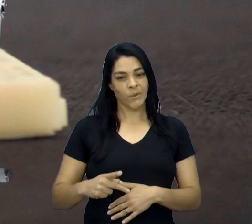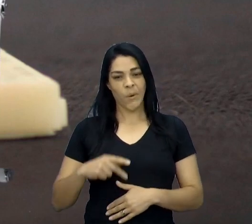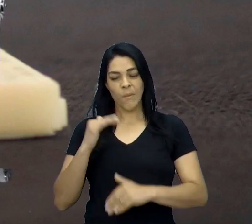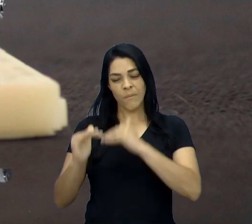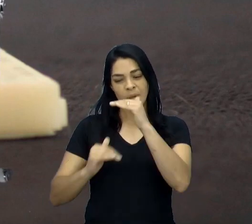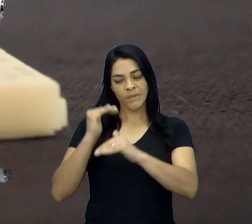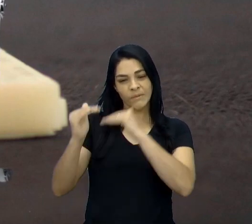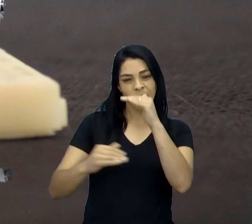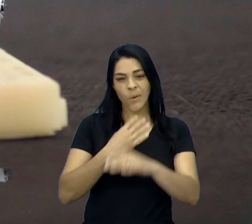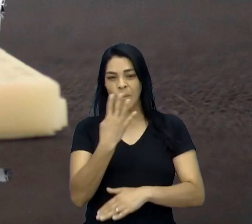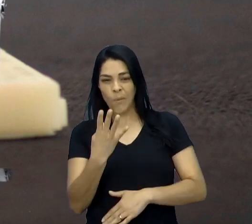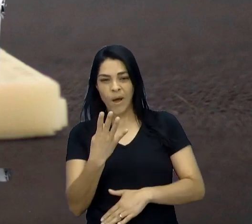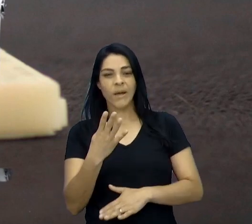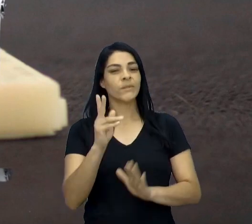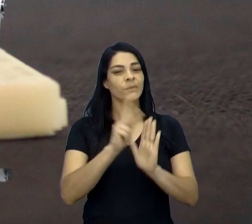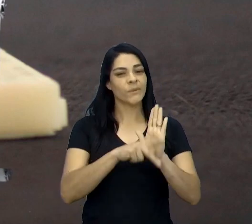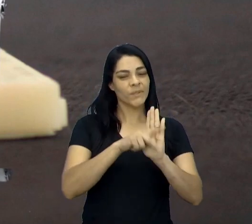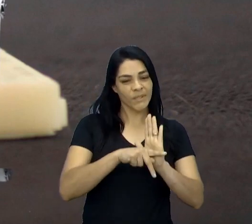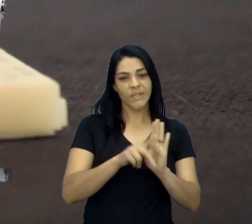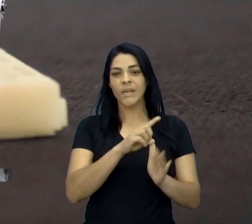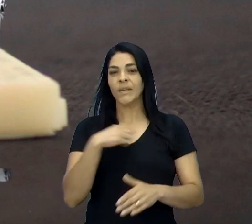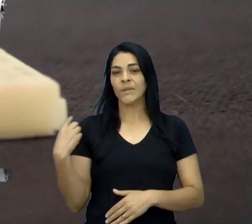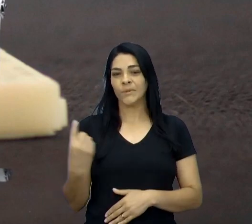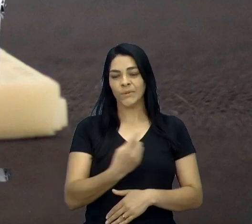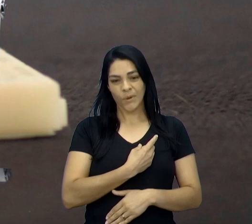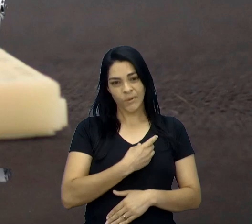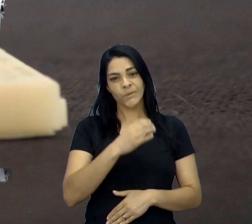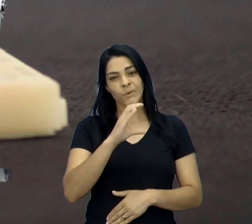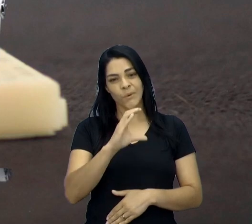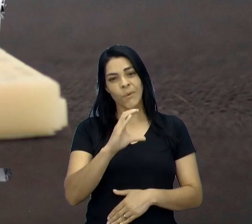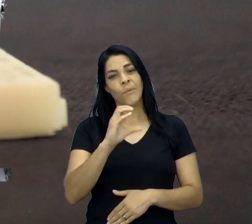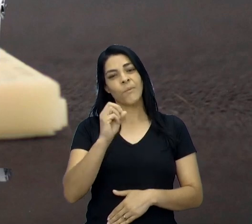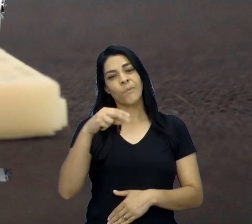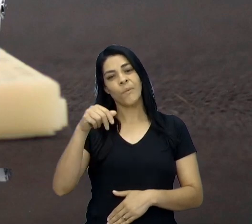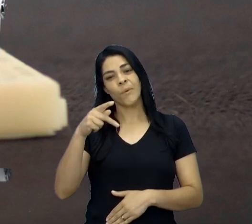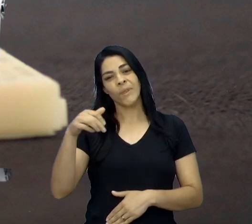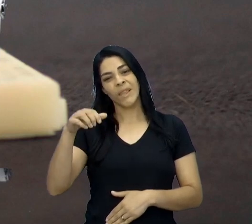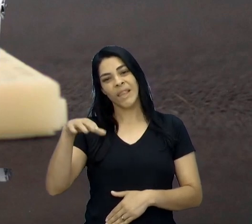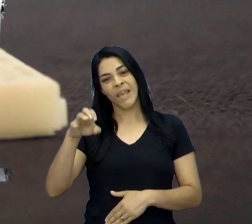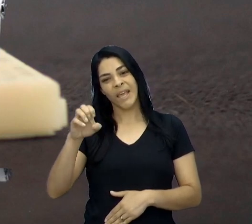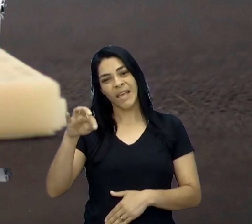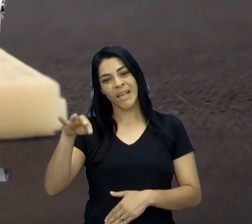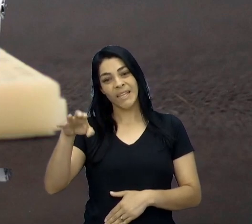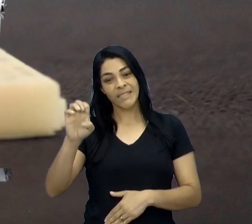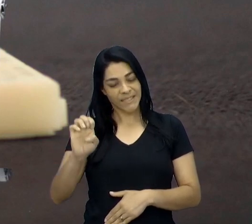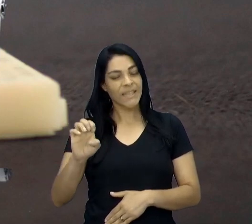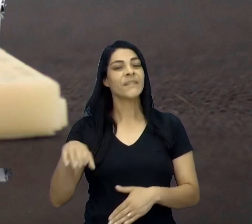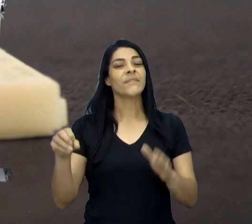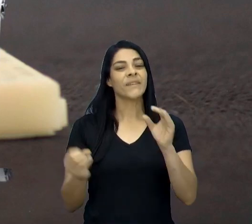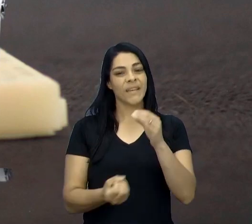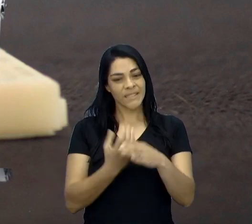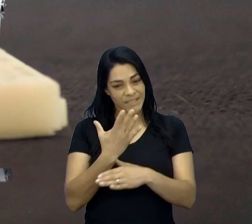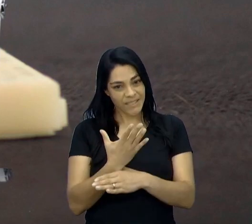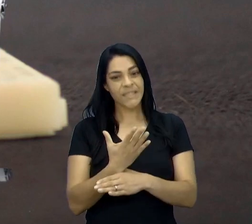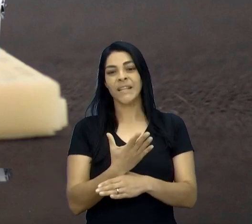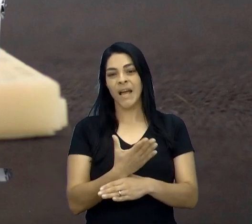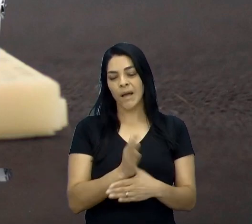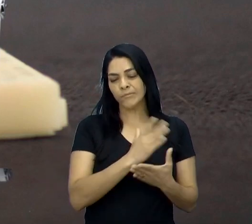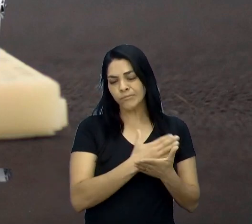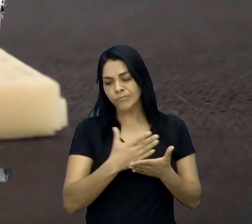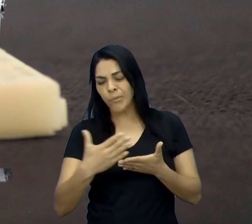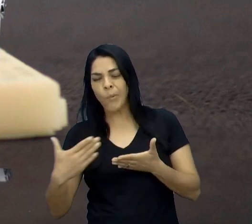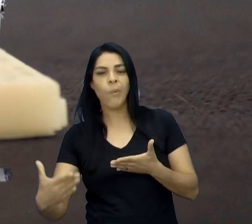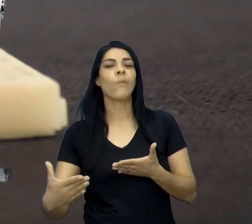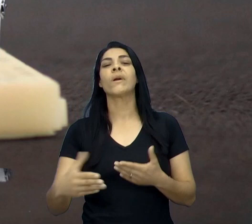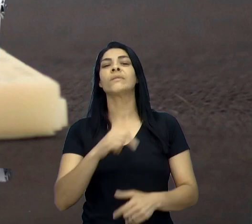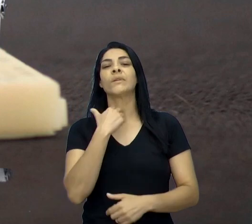no caso do nosso componente aqui, teríamos que criar um jogo de circuitos elétricos com sequência de cores, aquele do tipo